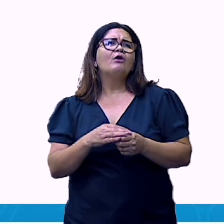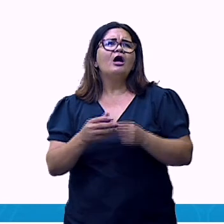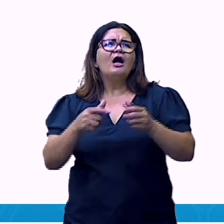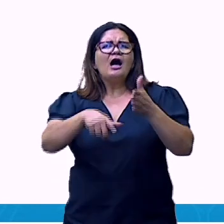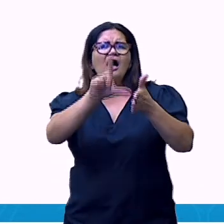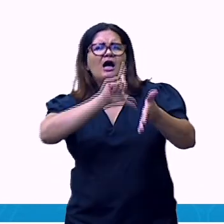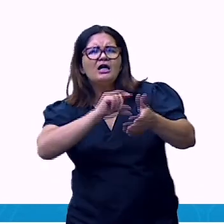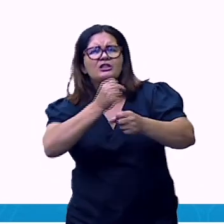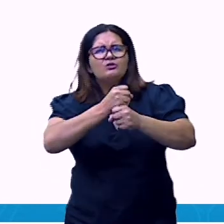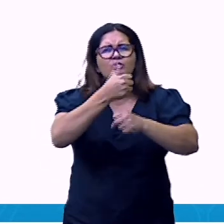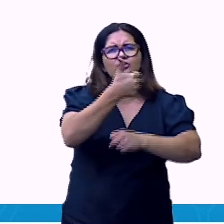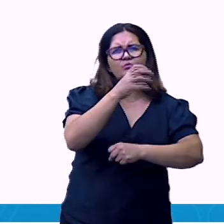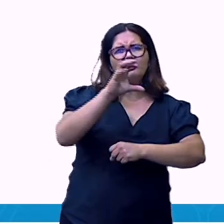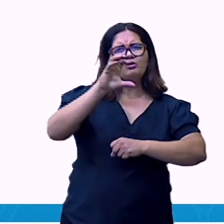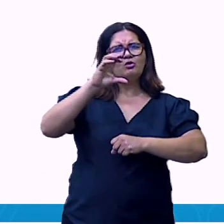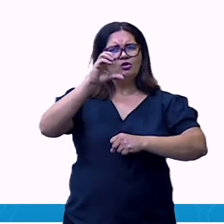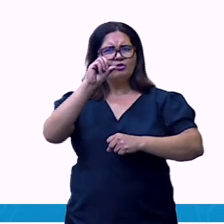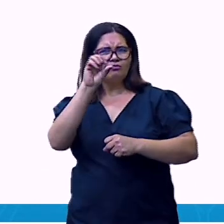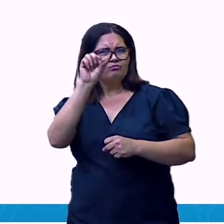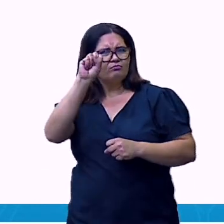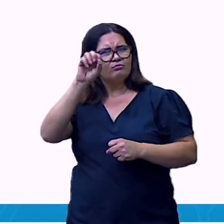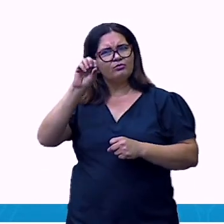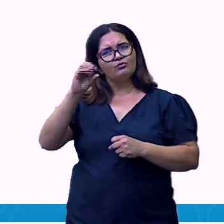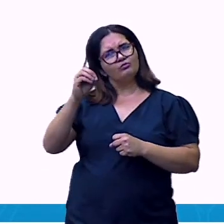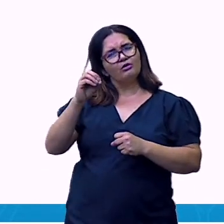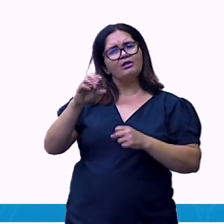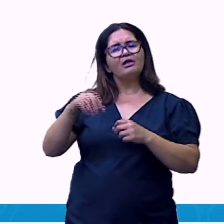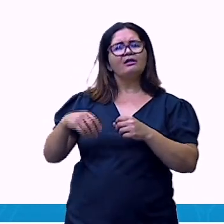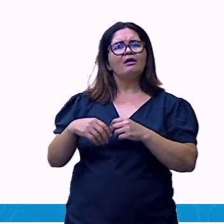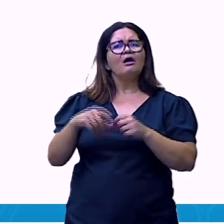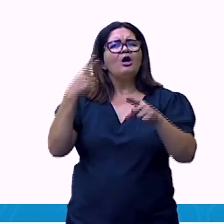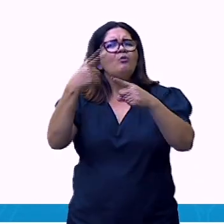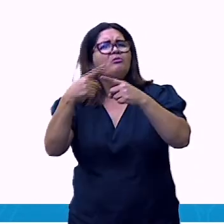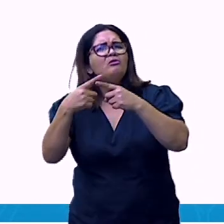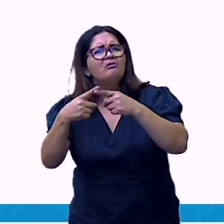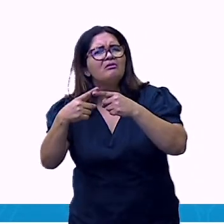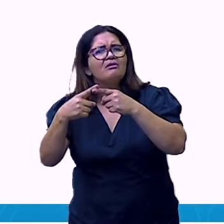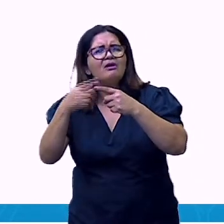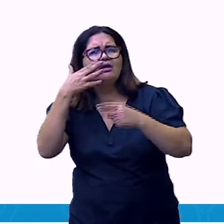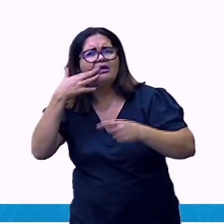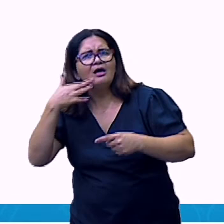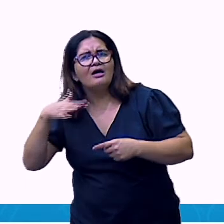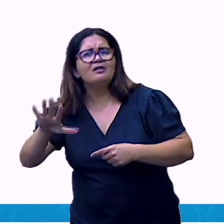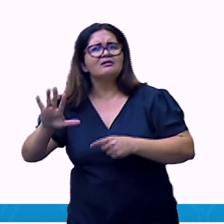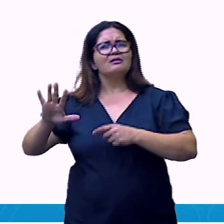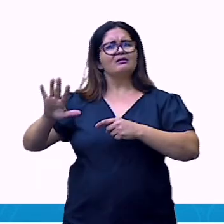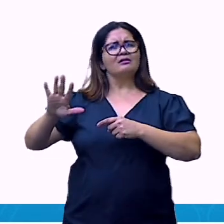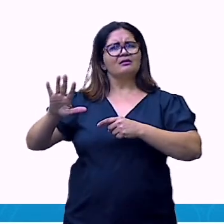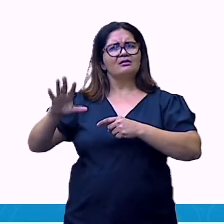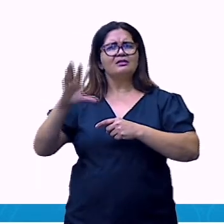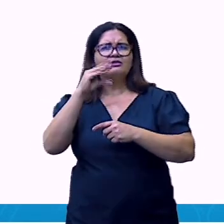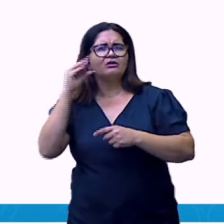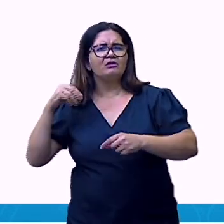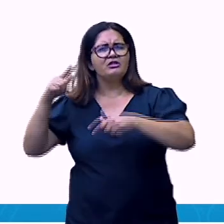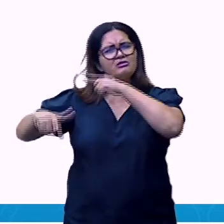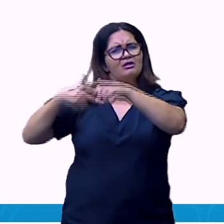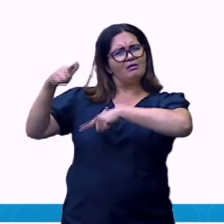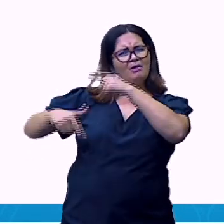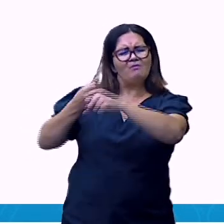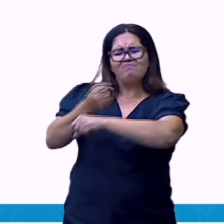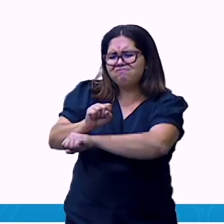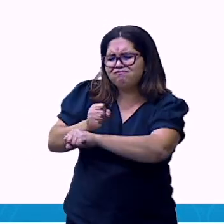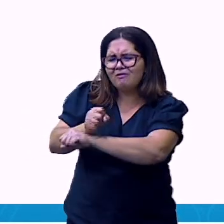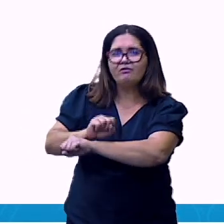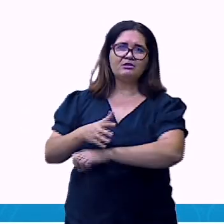1980 as crianças trabalhassem. Porque não havia nenhuma proibição quanto ao trabalho